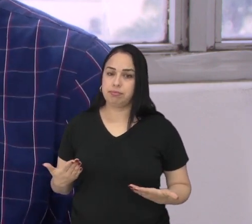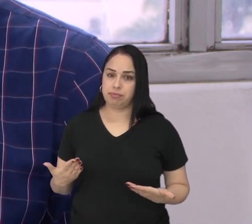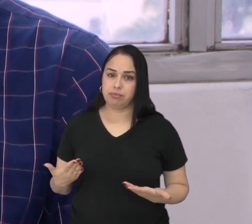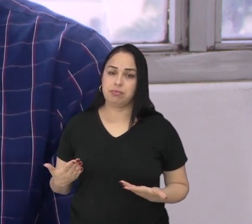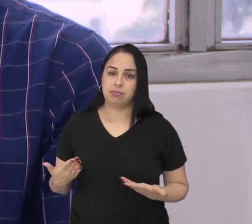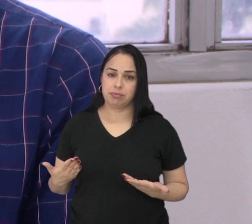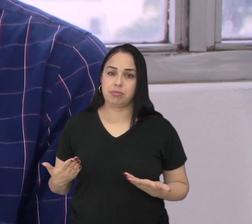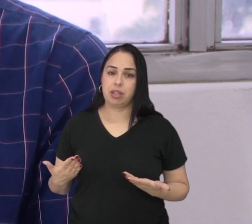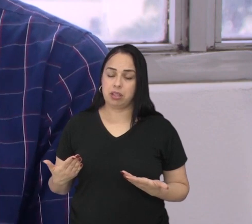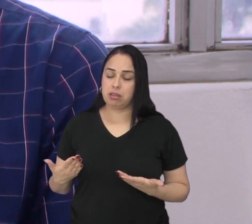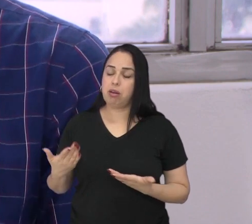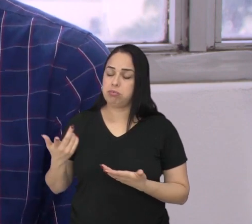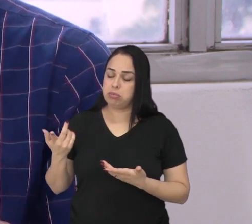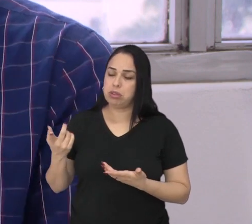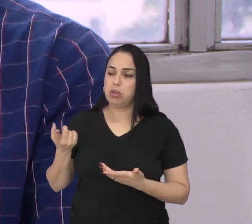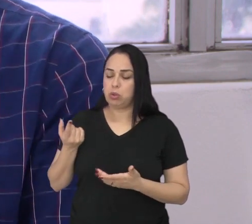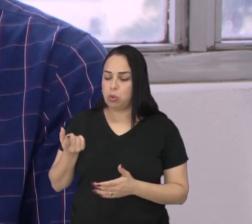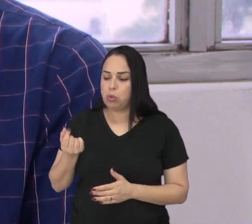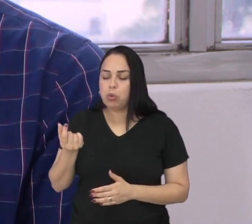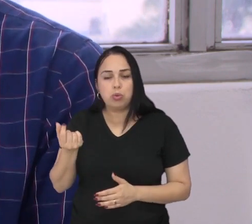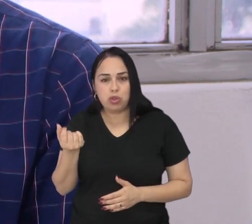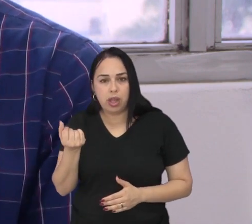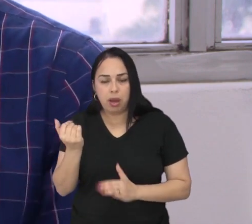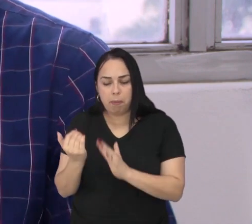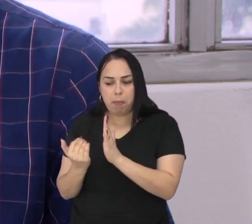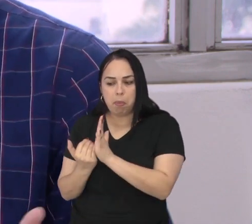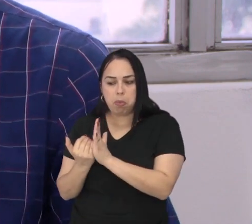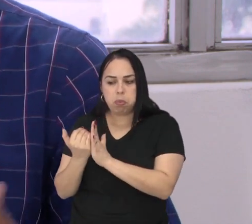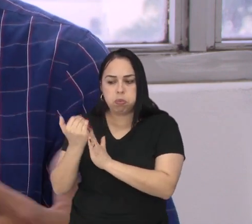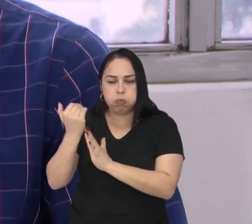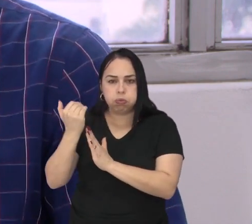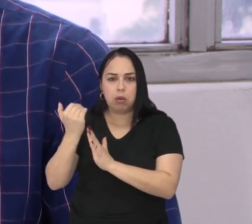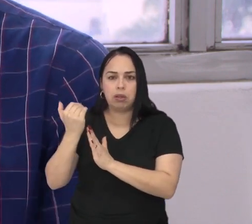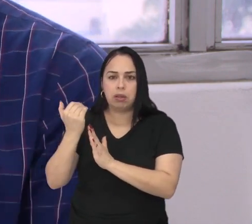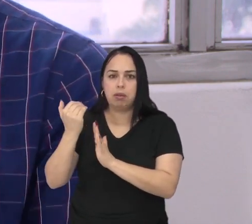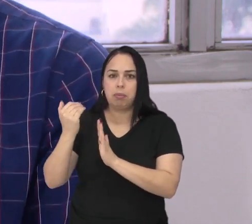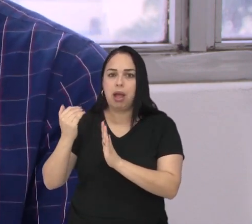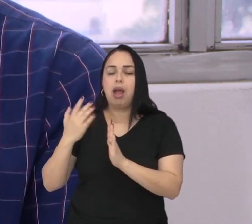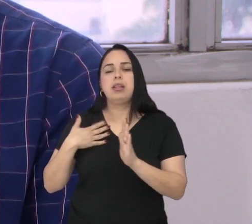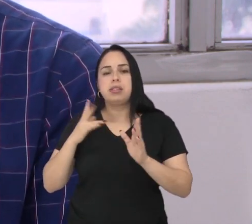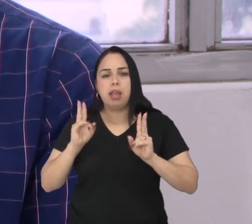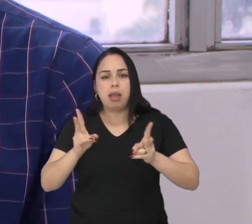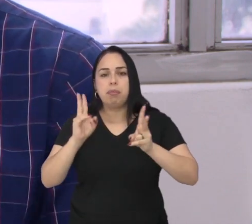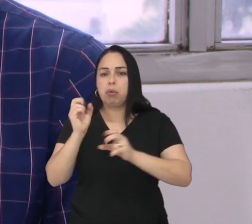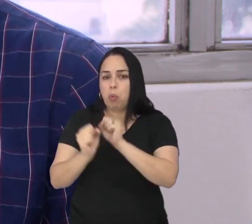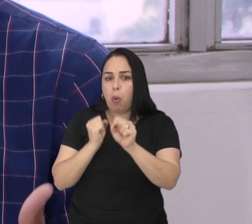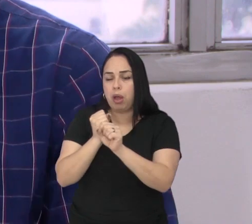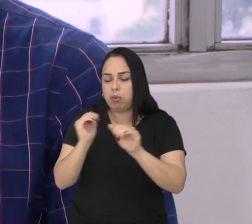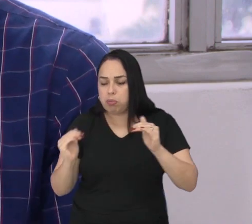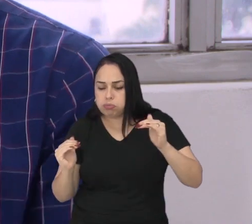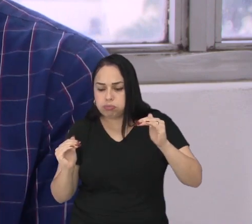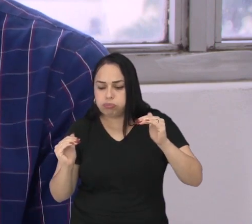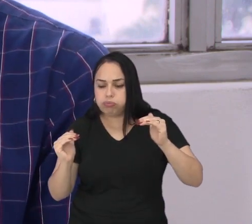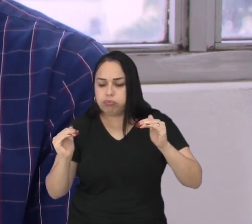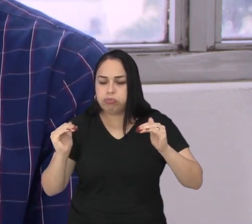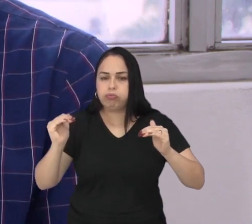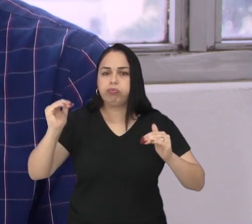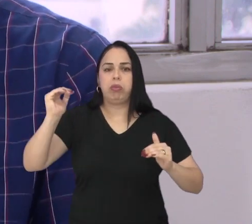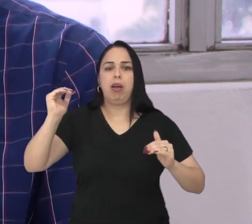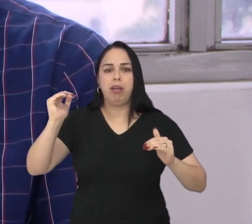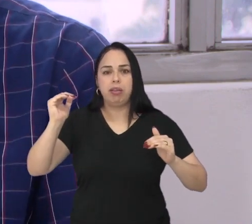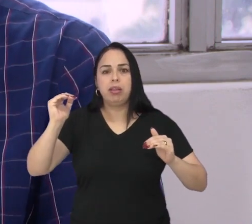Então, muito dessa evolução do orçamento vem do próprio reajuste que ele sofre anualmente e de alguns projetos que